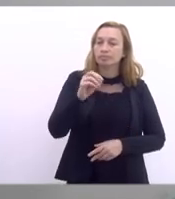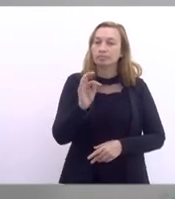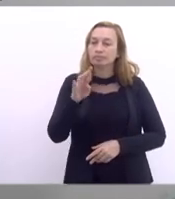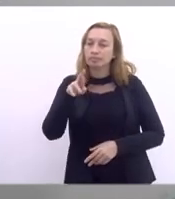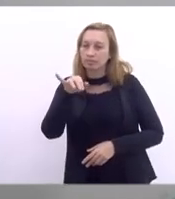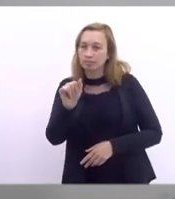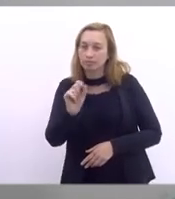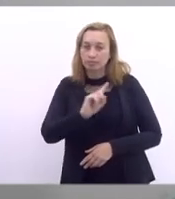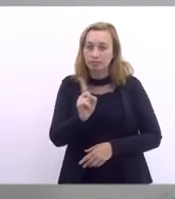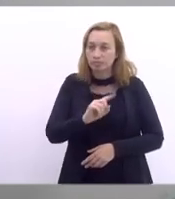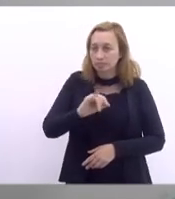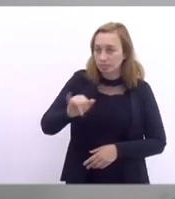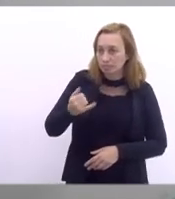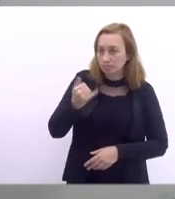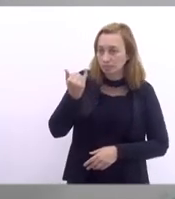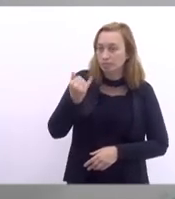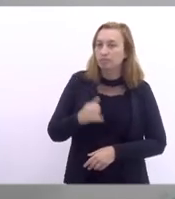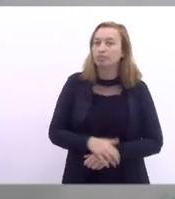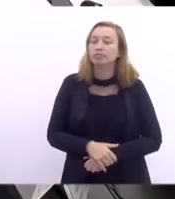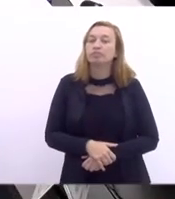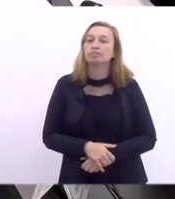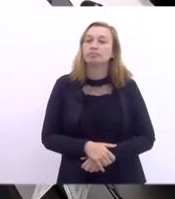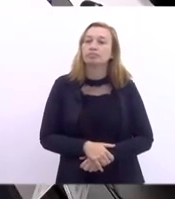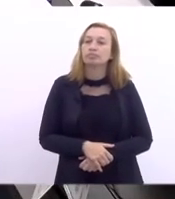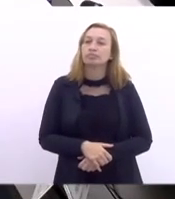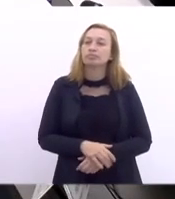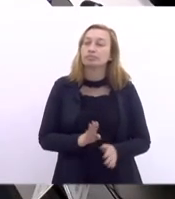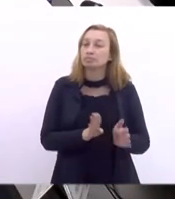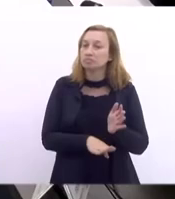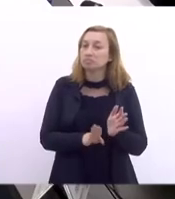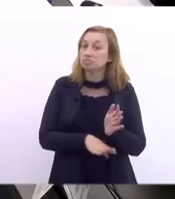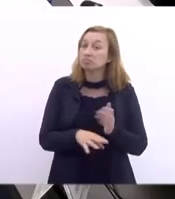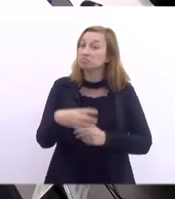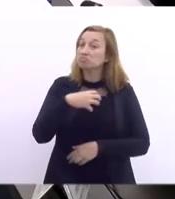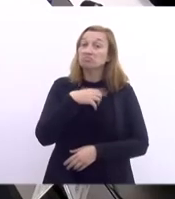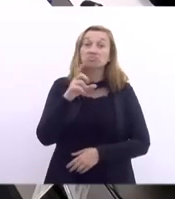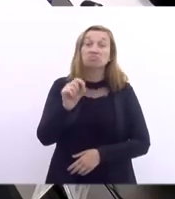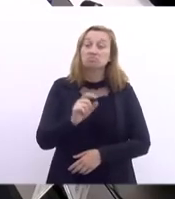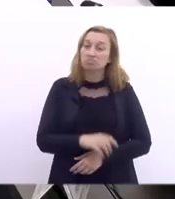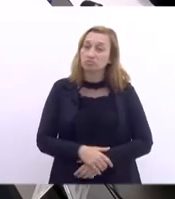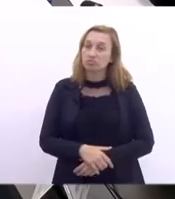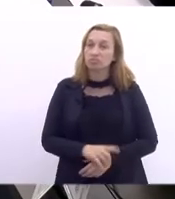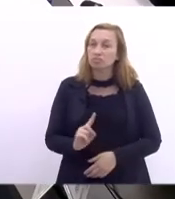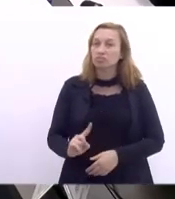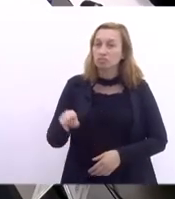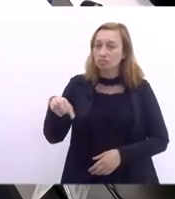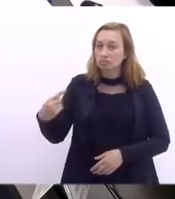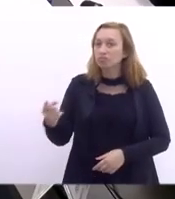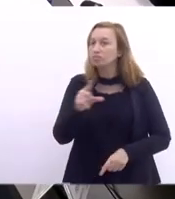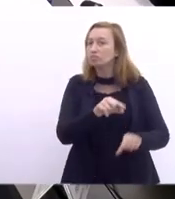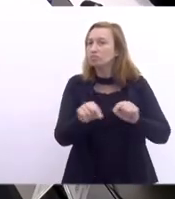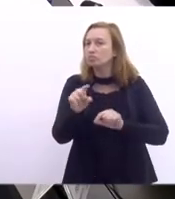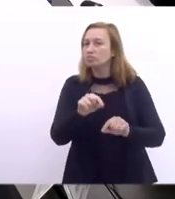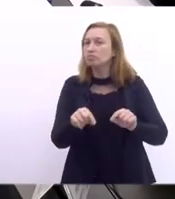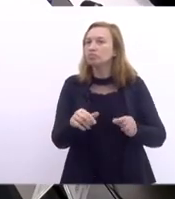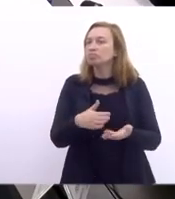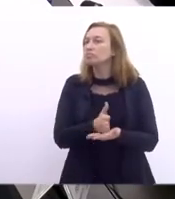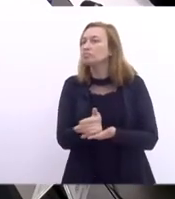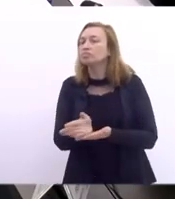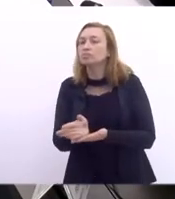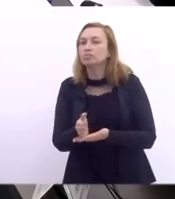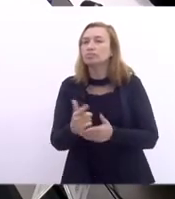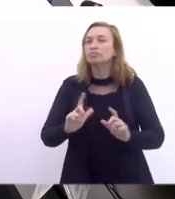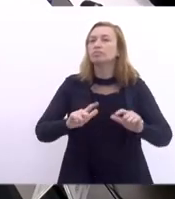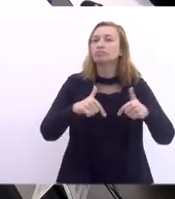juros o céu justeza no sentido de tem outras decisões etc de